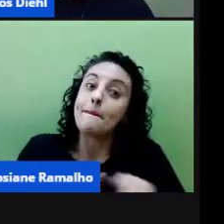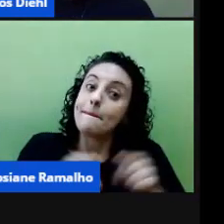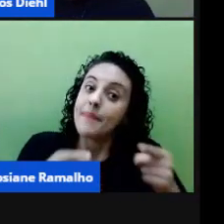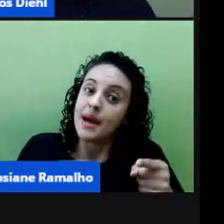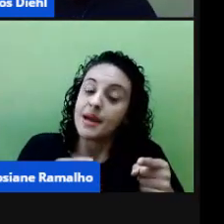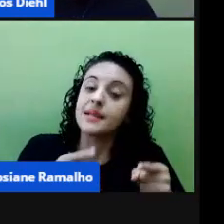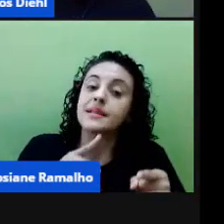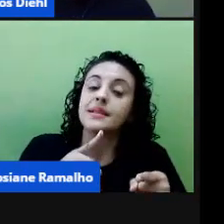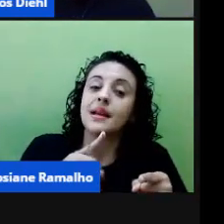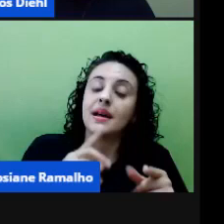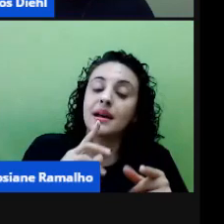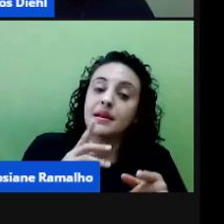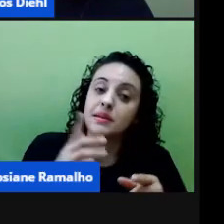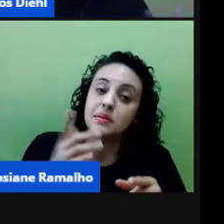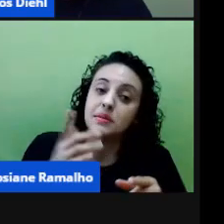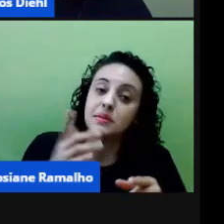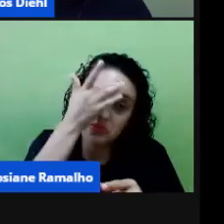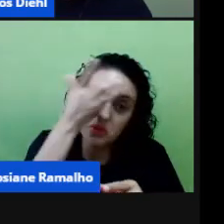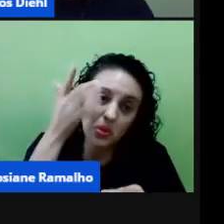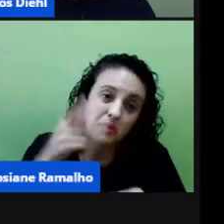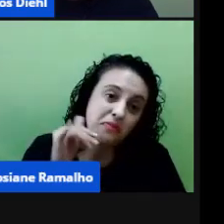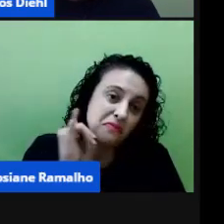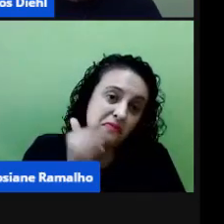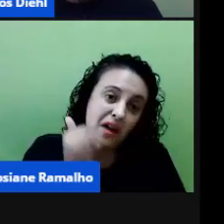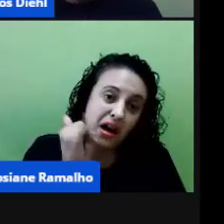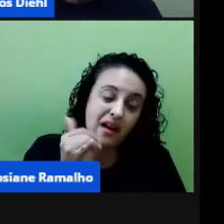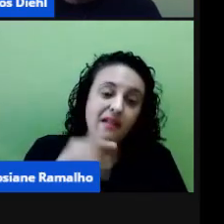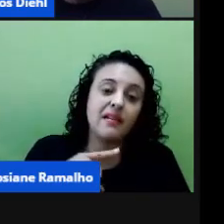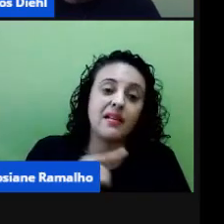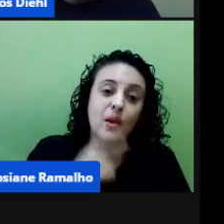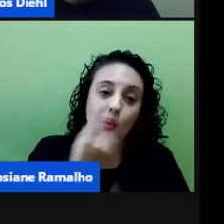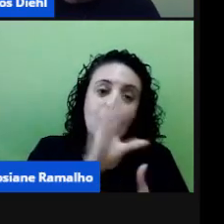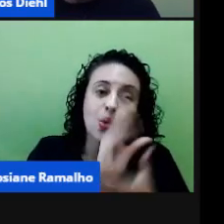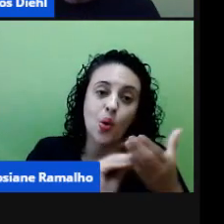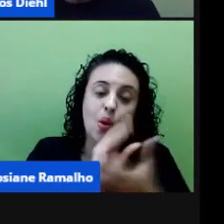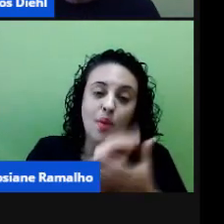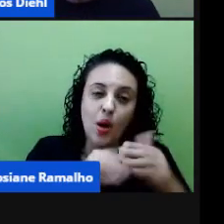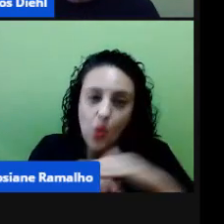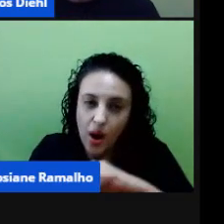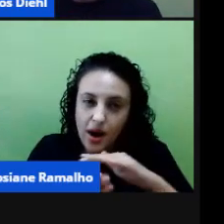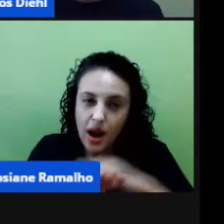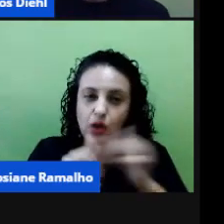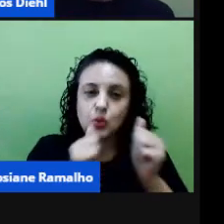que contam. Mas a gente não sabe se é boato ou se é verdade.